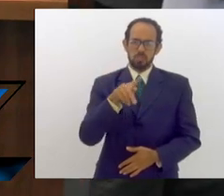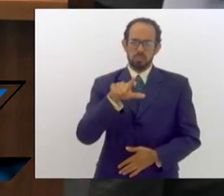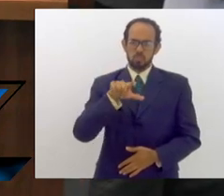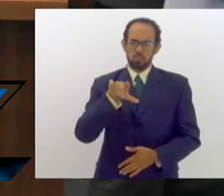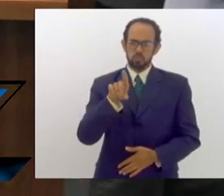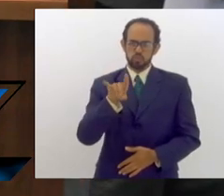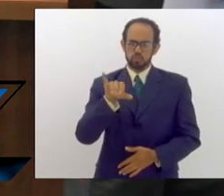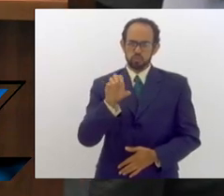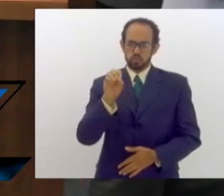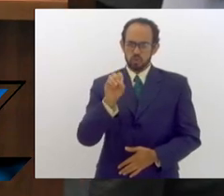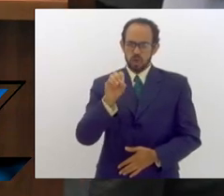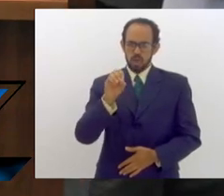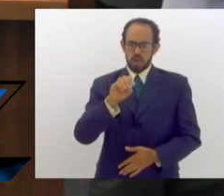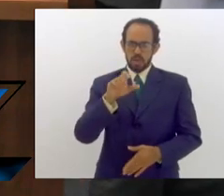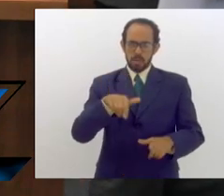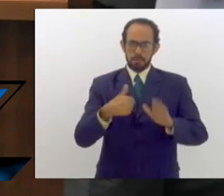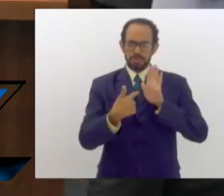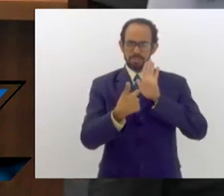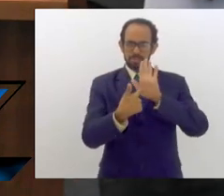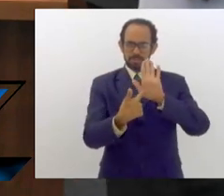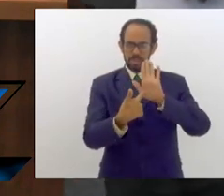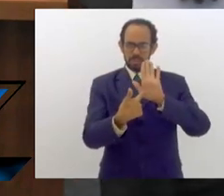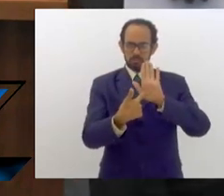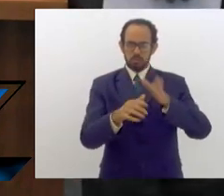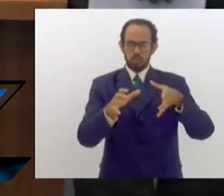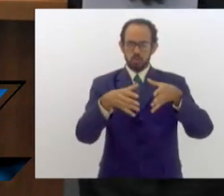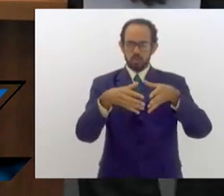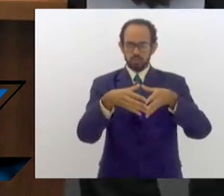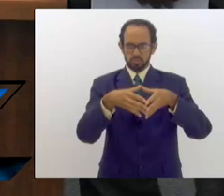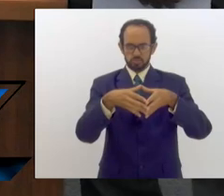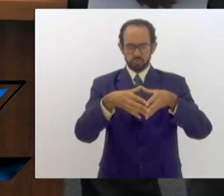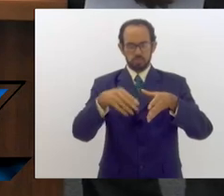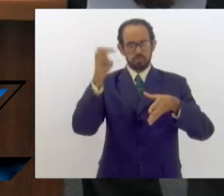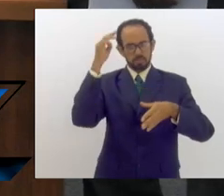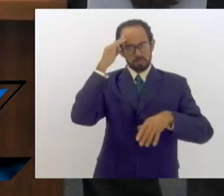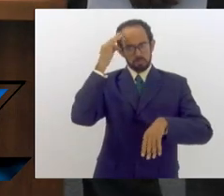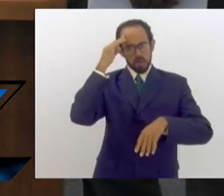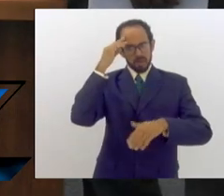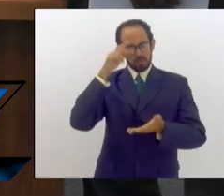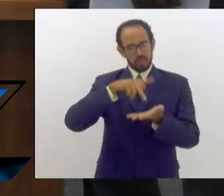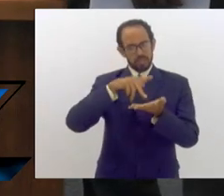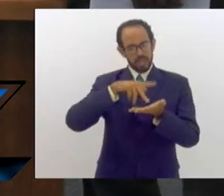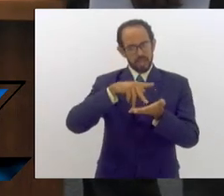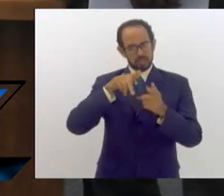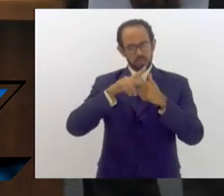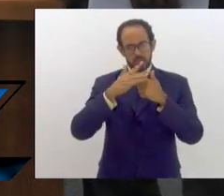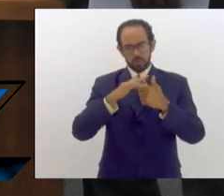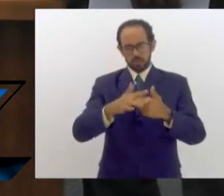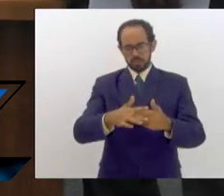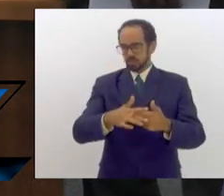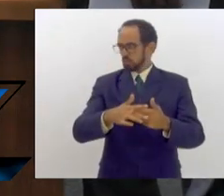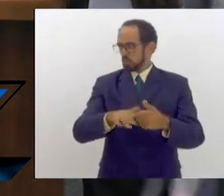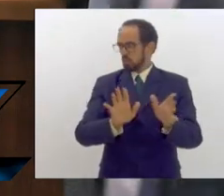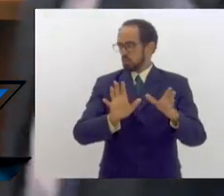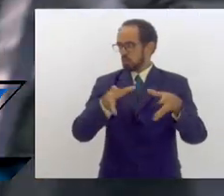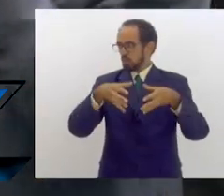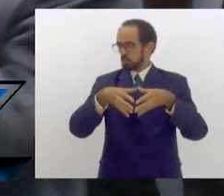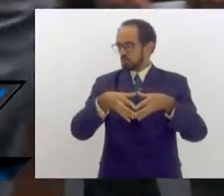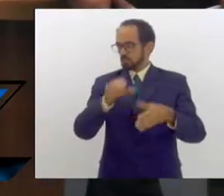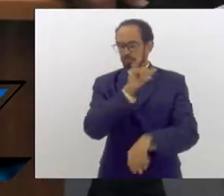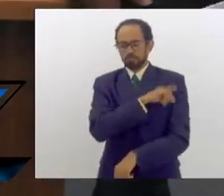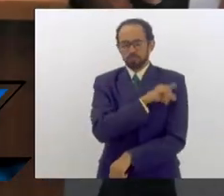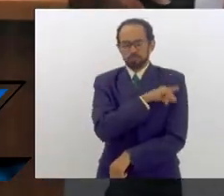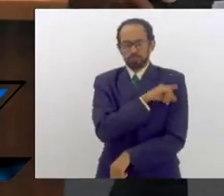do Rio de Janeiro memória verdade justiça e reparação o coletivo Rio de Janeiro memória é verdade